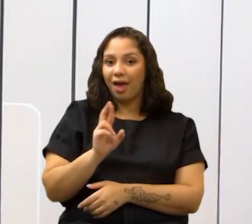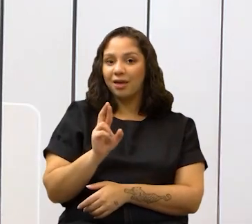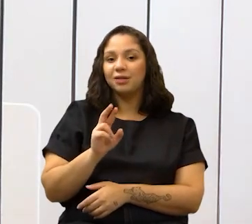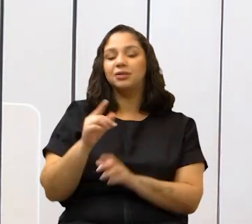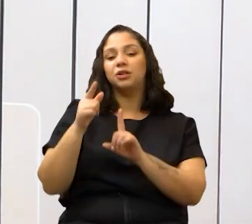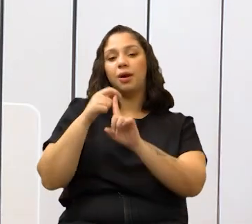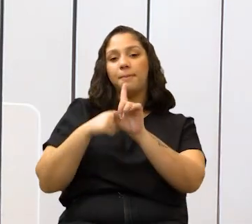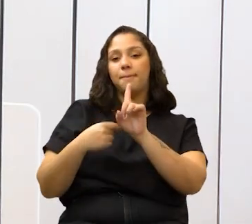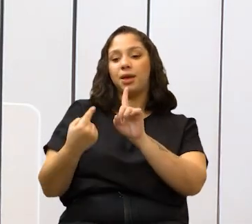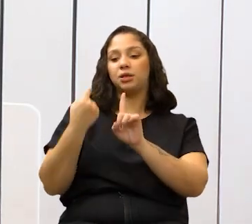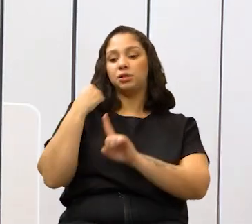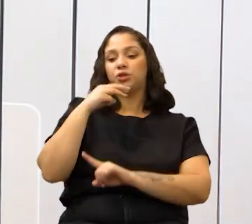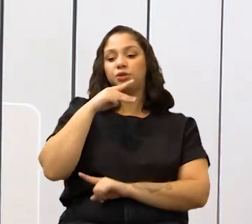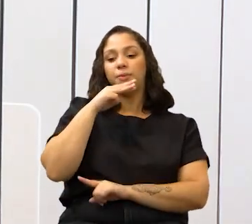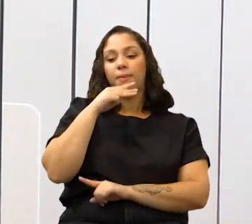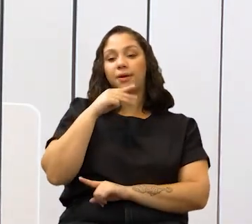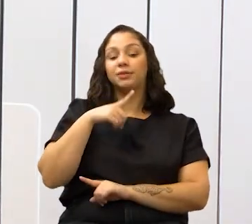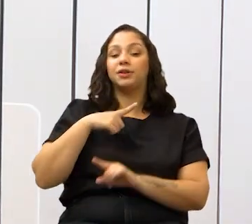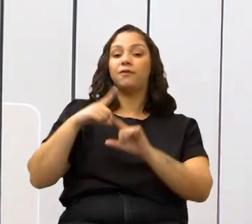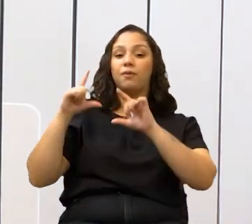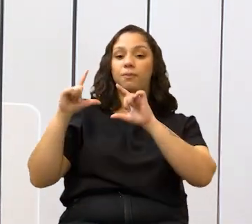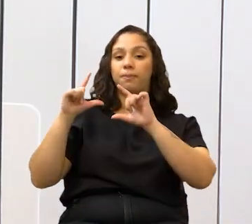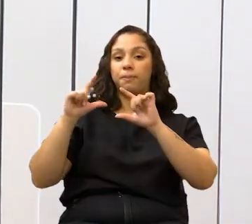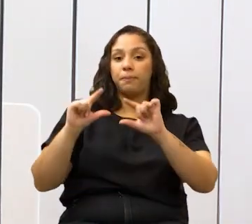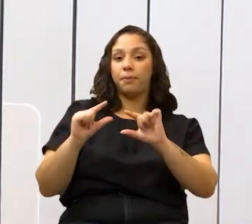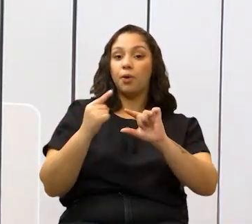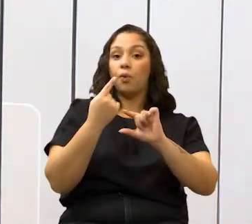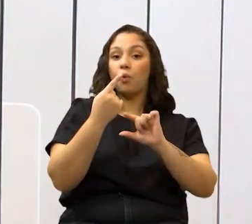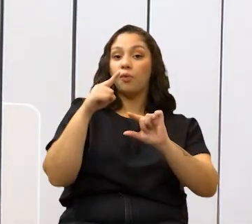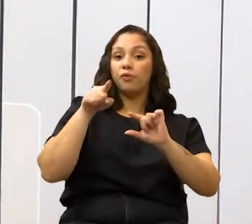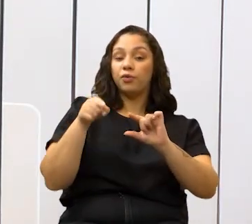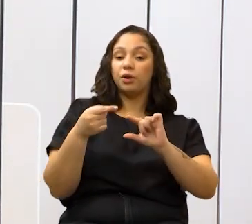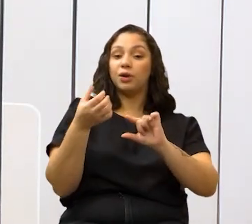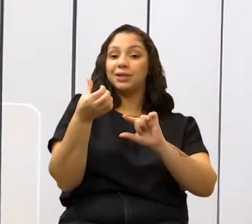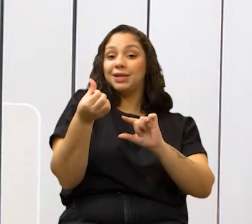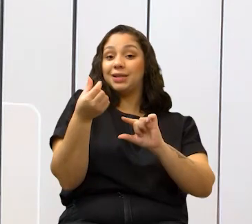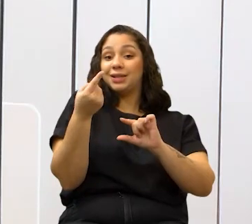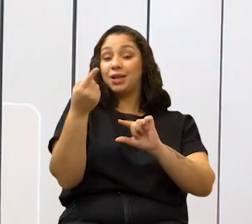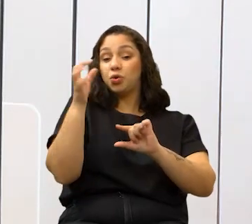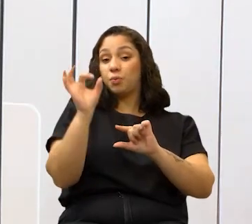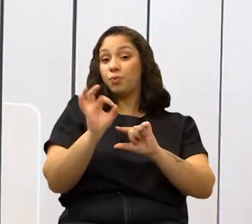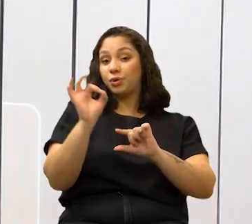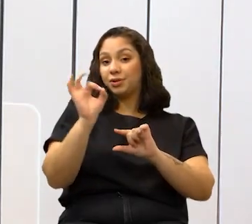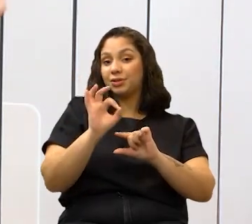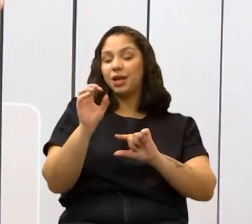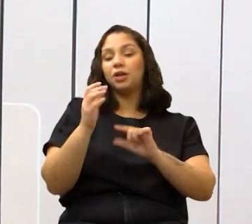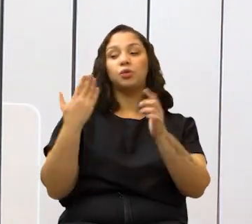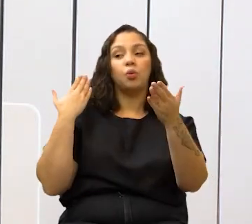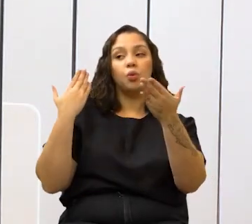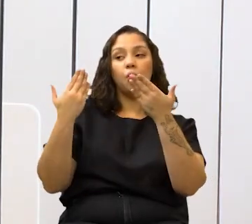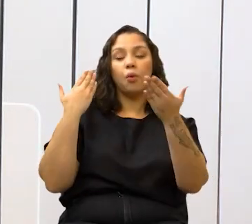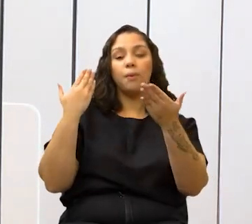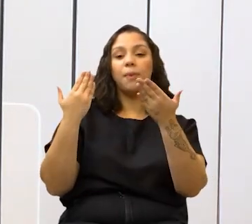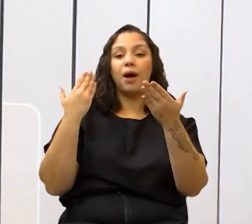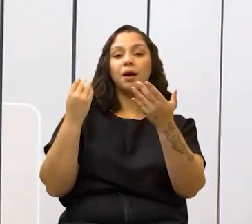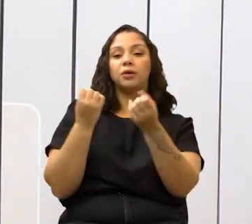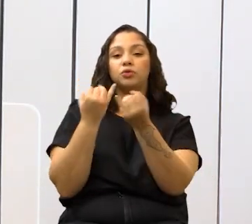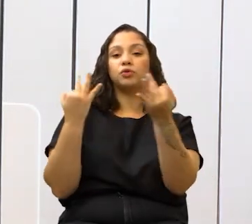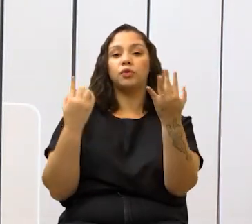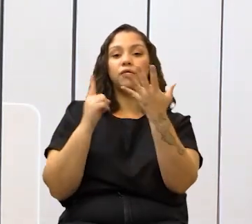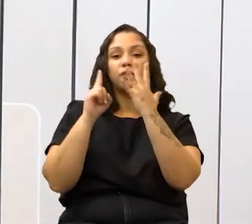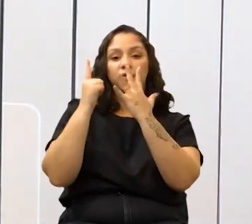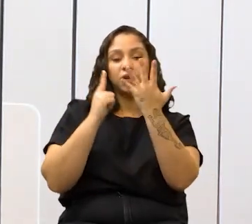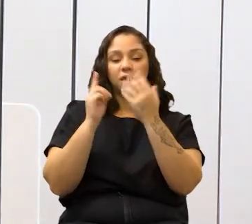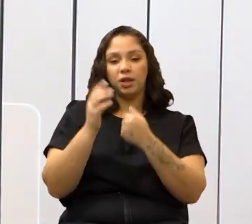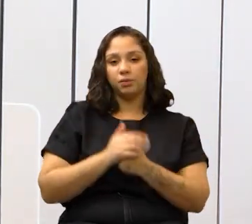719,92 no mês de março, uma redução de 1,61% em relação aos números de